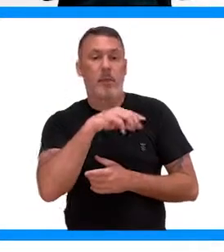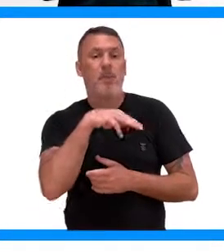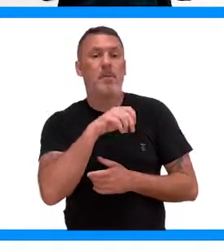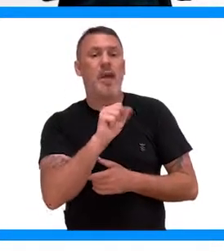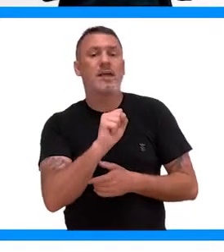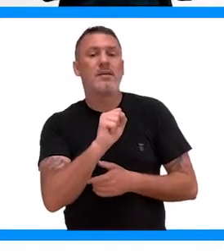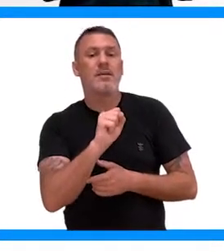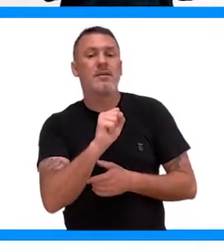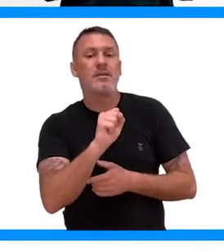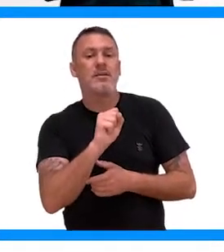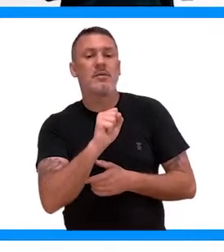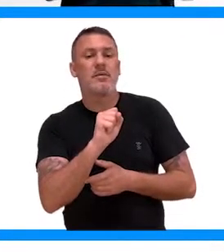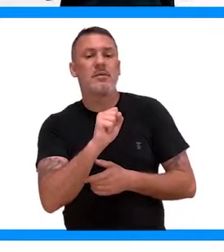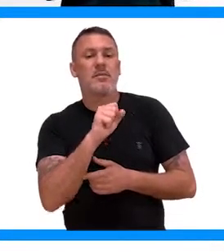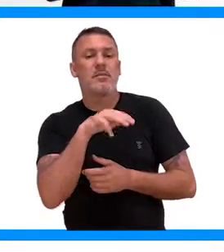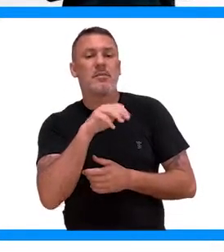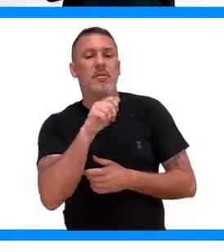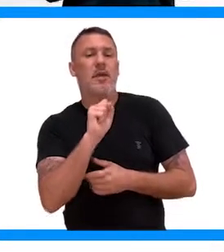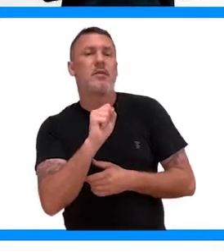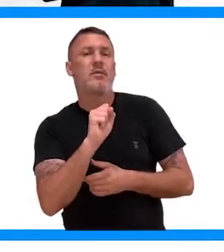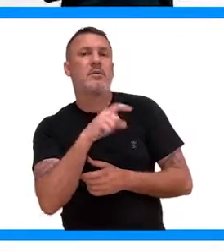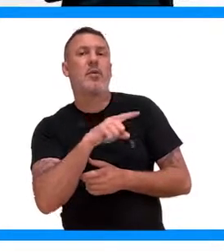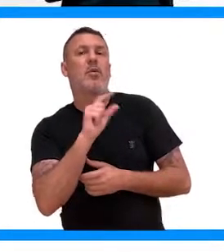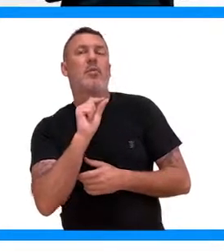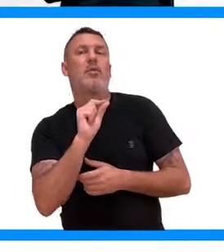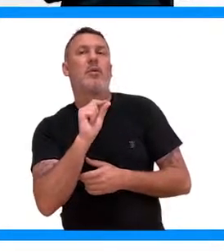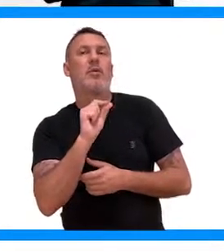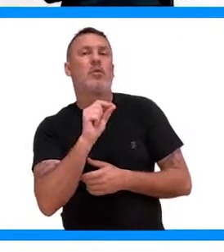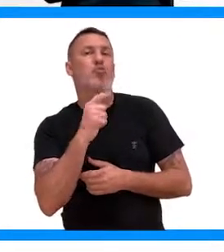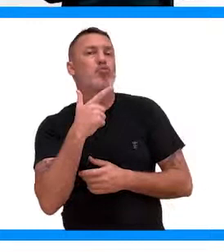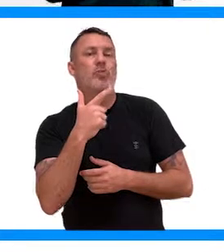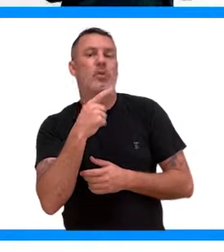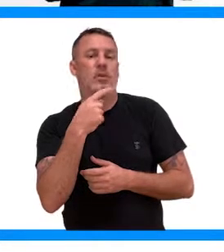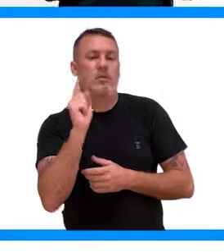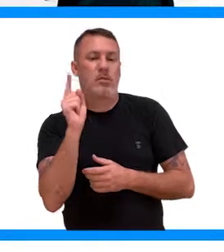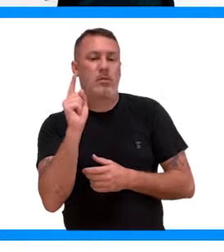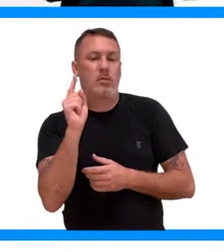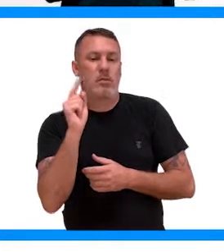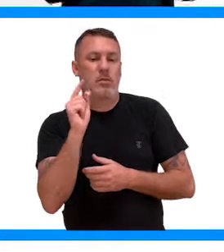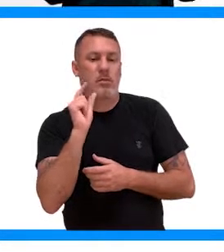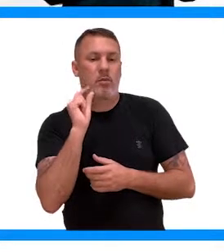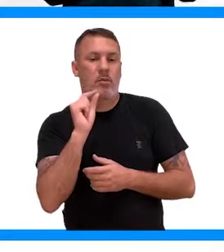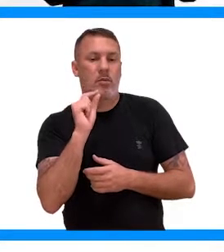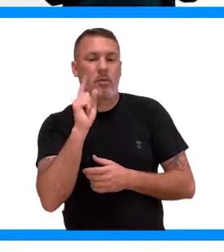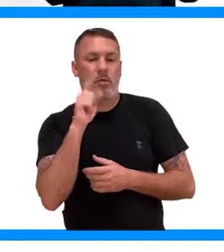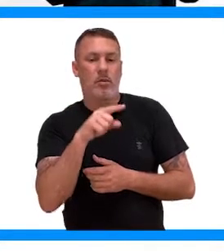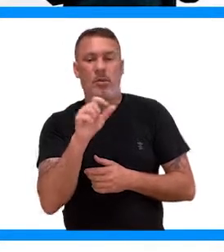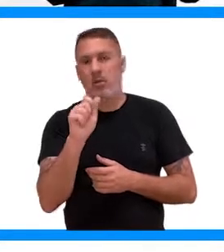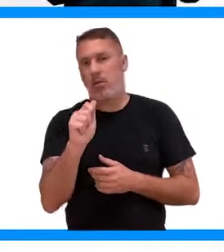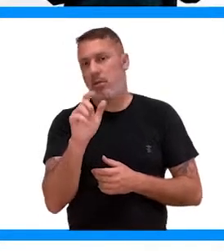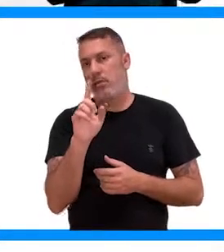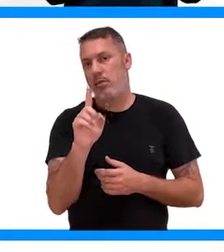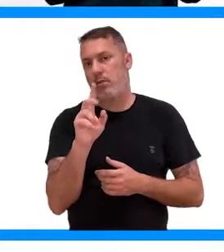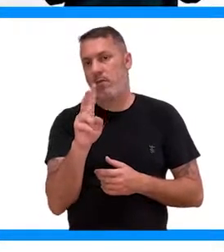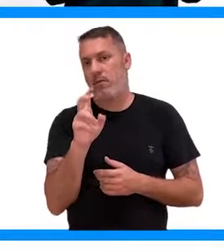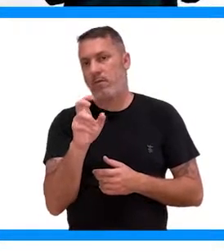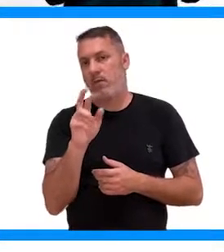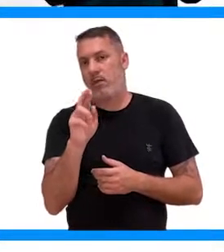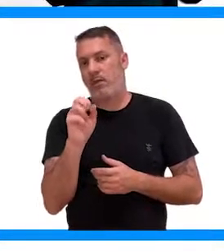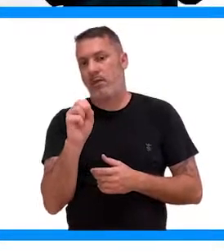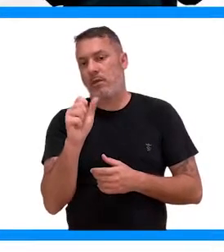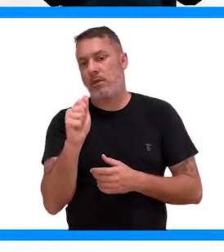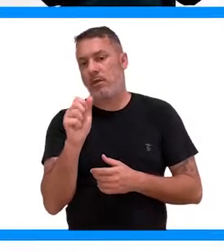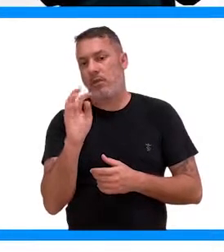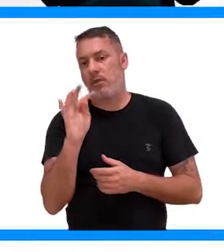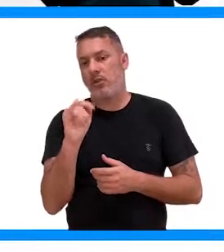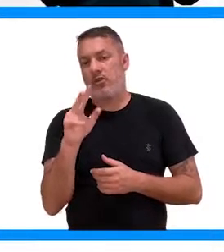Mas casi não cai, mas quase não cai. É uma conjunção adversativa, então é uma